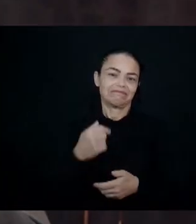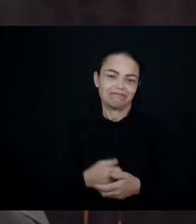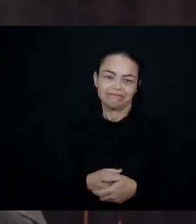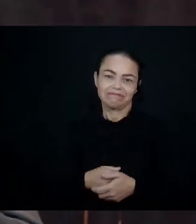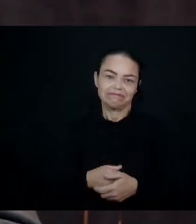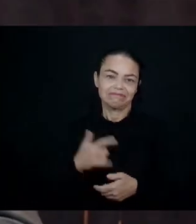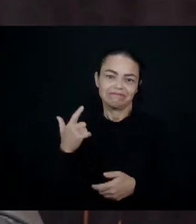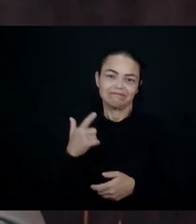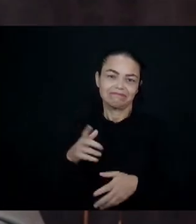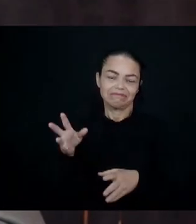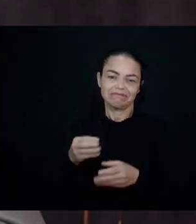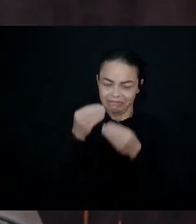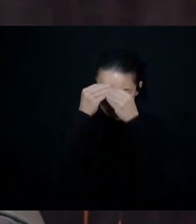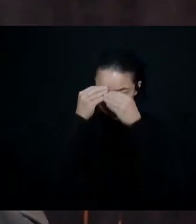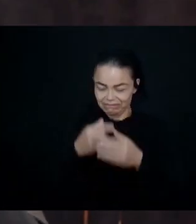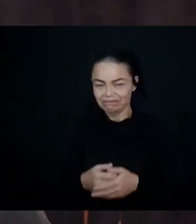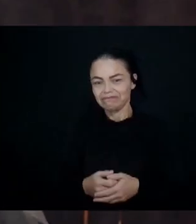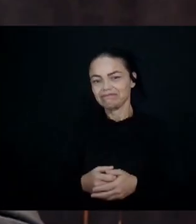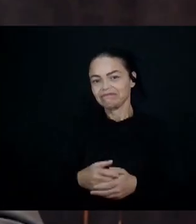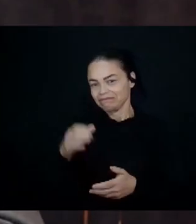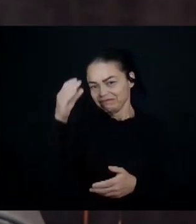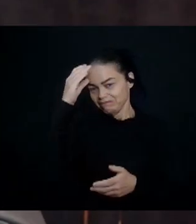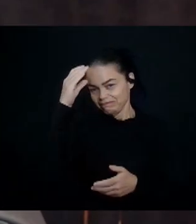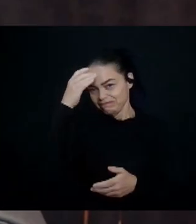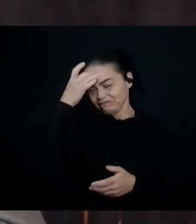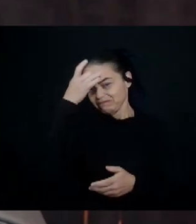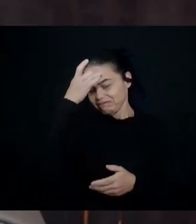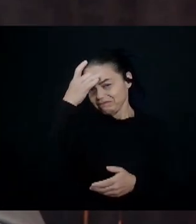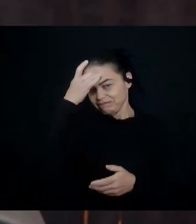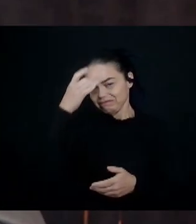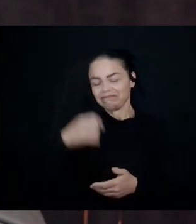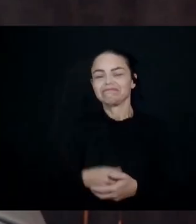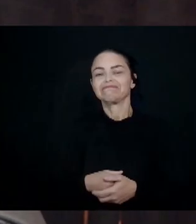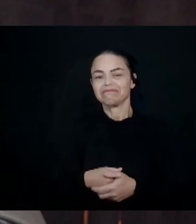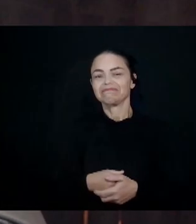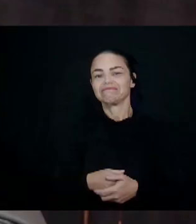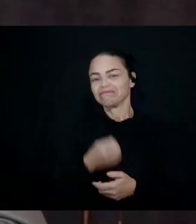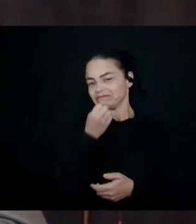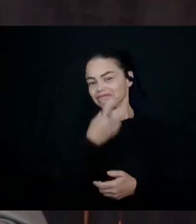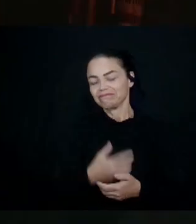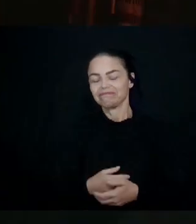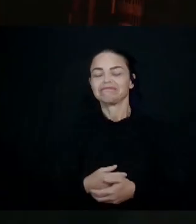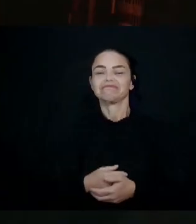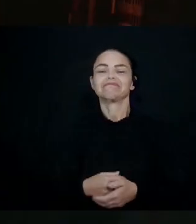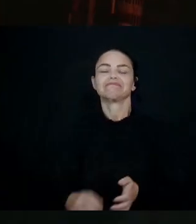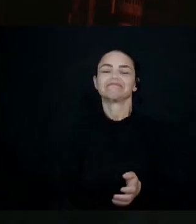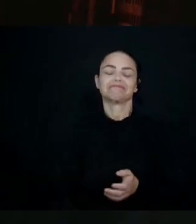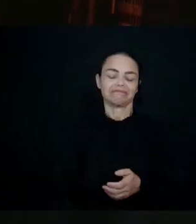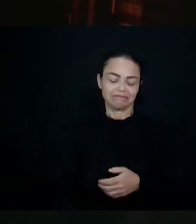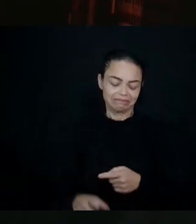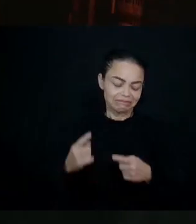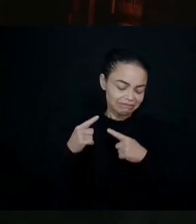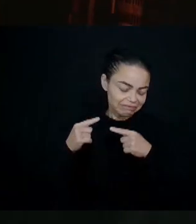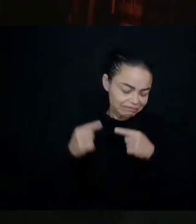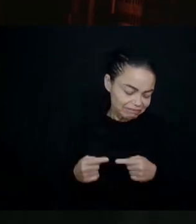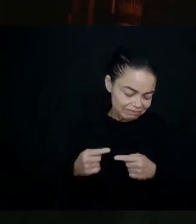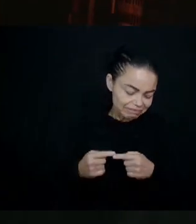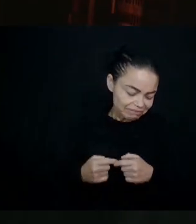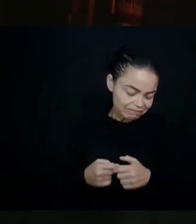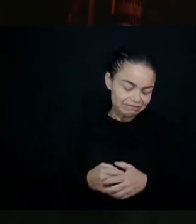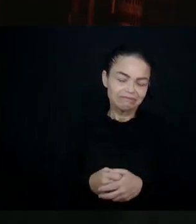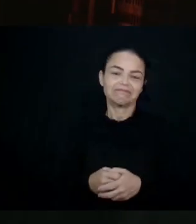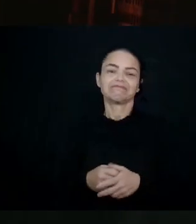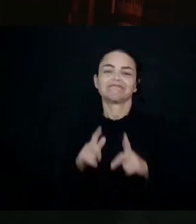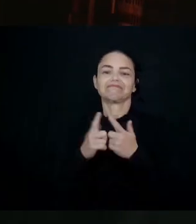trazer à memória como consciência, nos ajuda a ficar bem mais tempo. Muito bem, quero desafiar o pessoal do Grupo Mais aí, pessoal